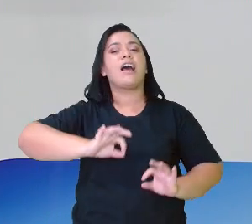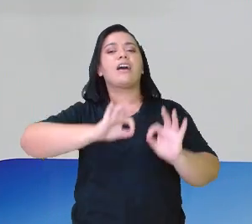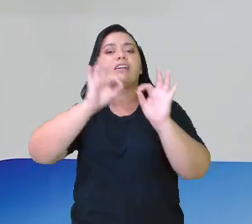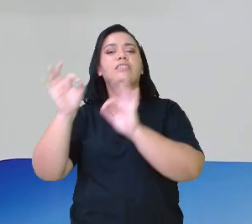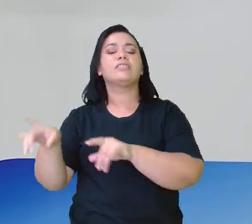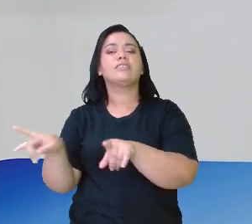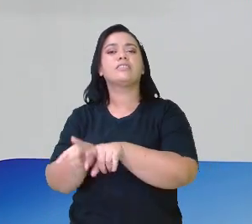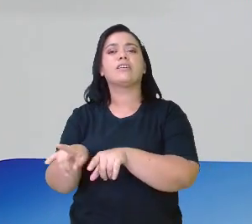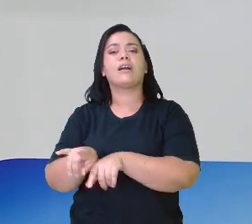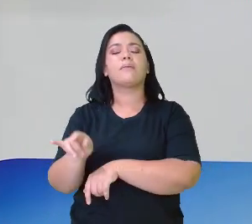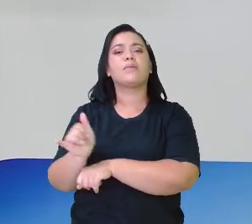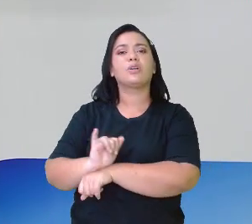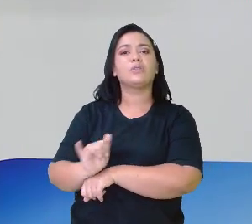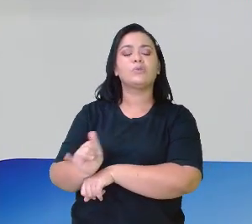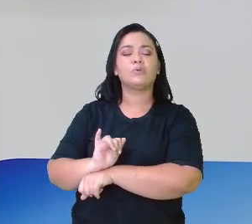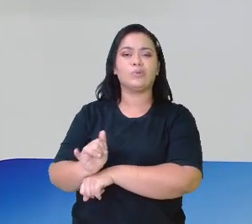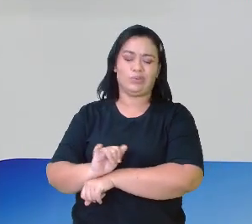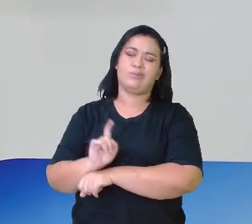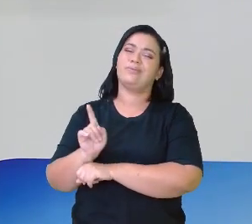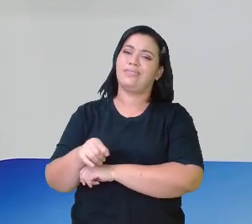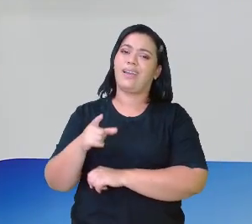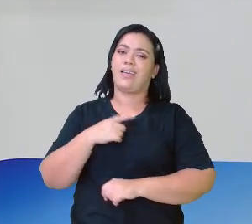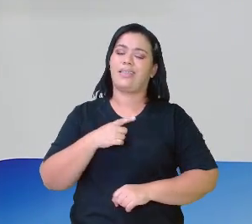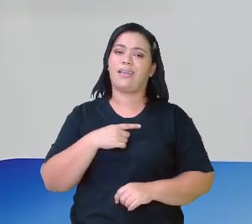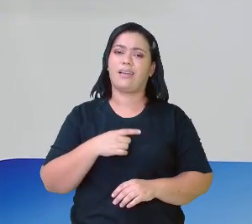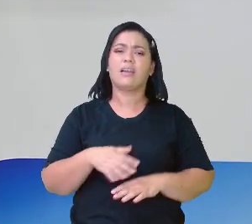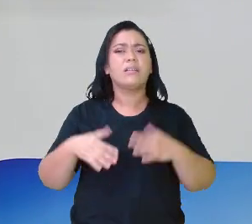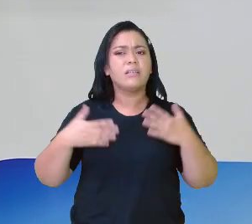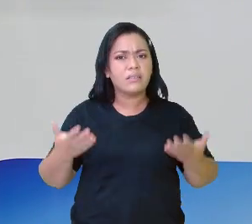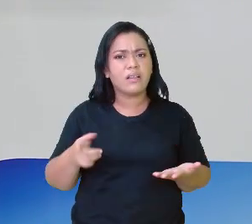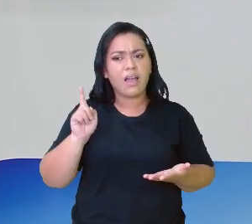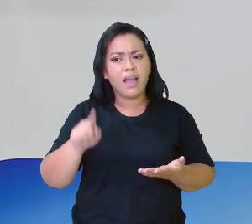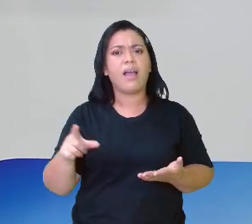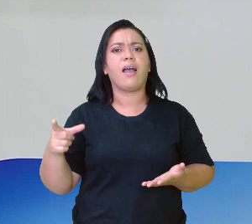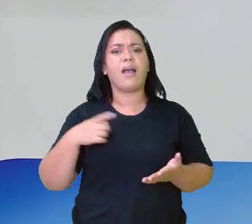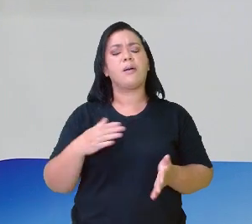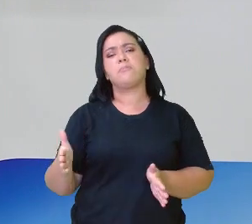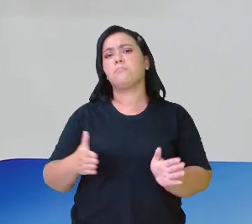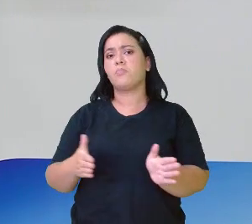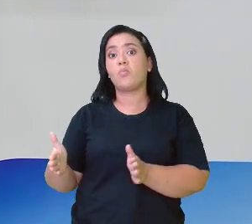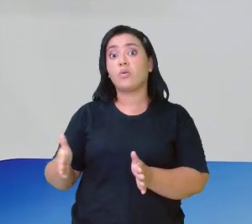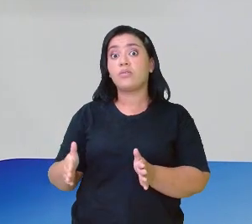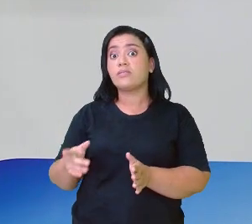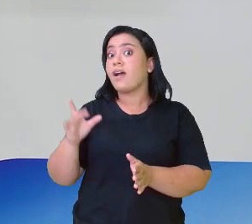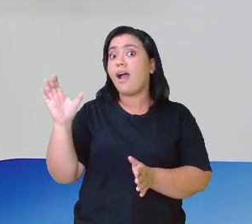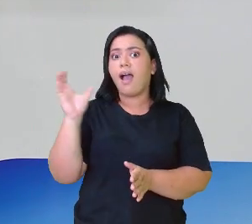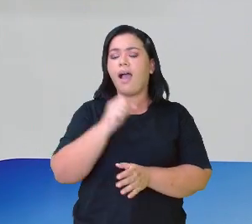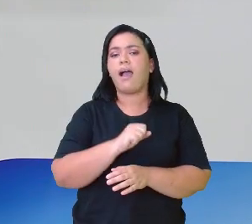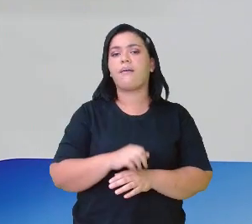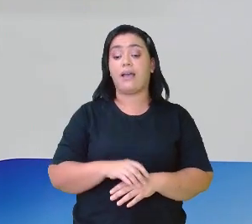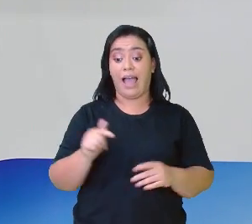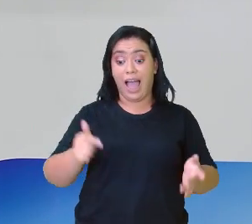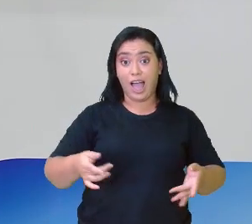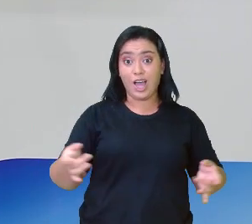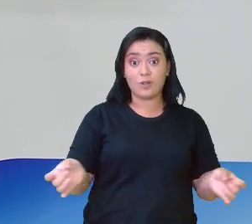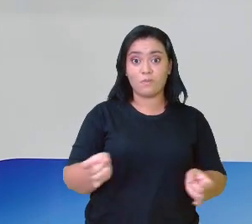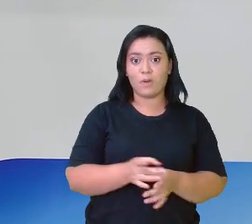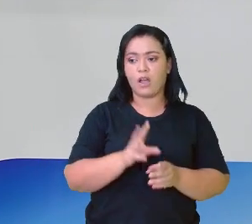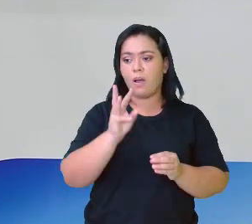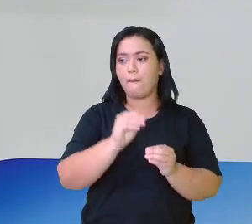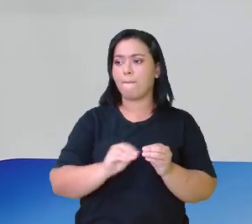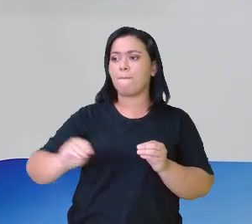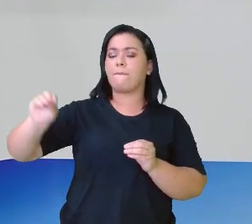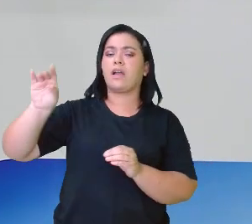aula também pelo YouTube, pelo canal do YouTube. Mas é um processo que acontece de forma rápida. Assim que essa aula termina, ela pode